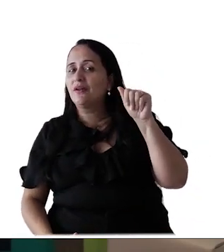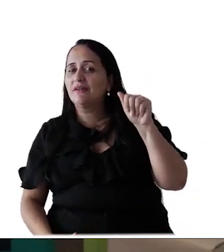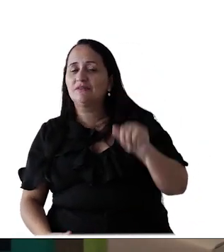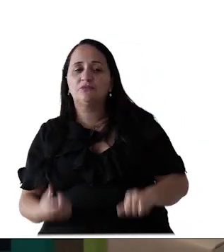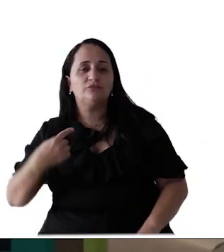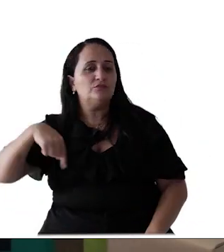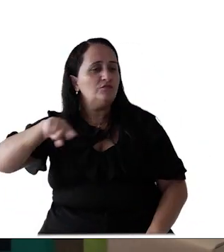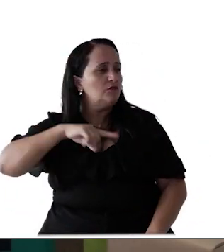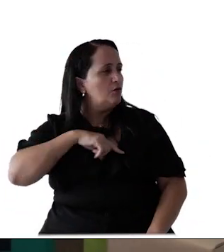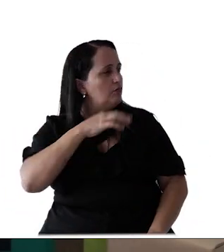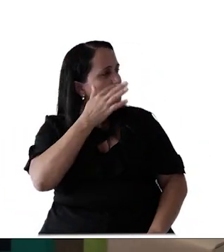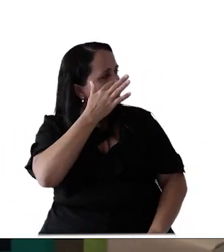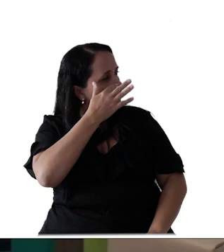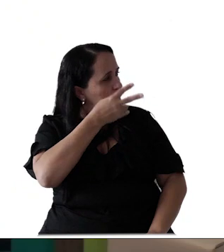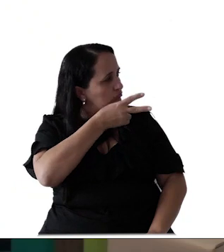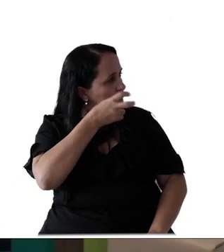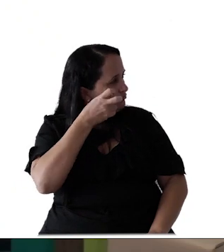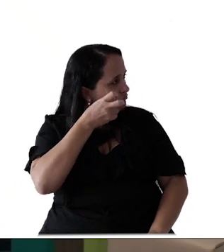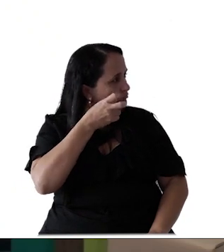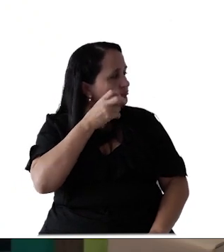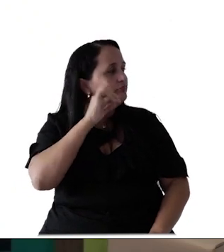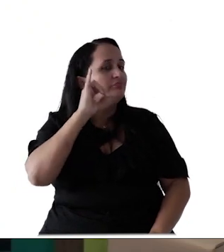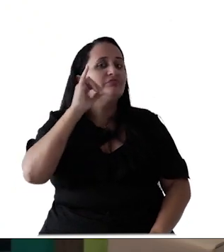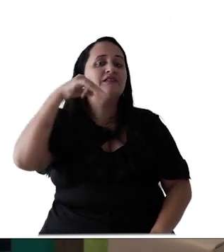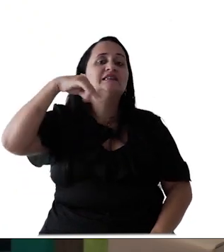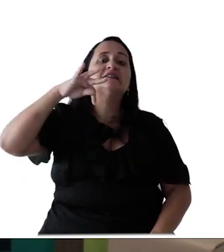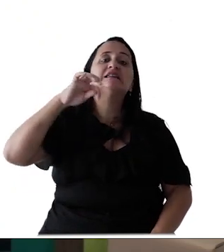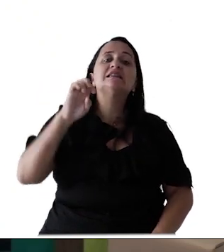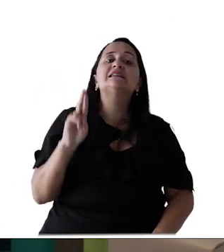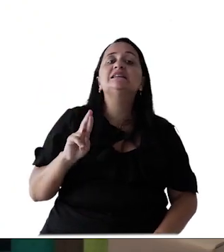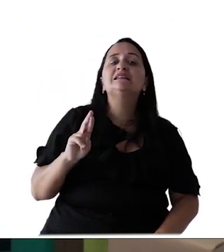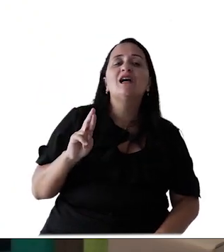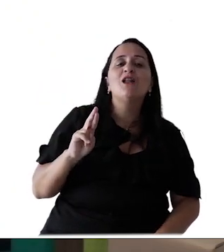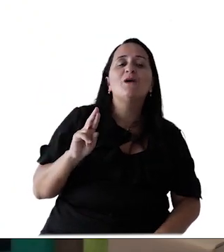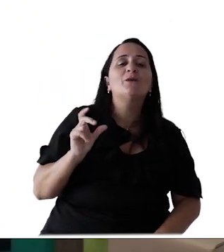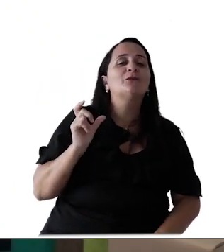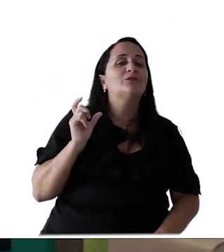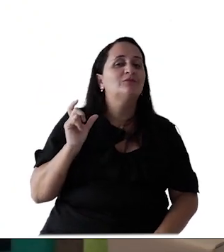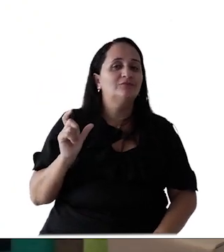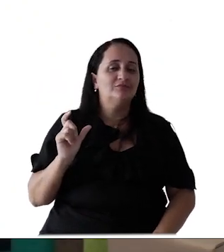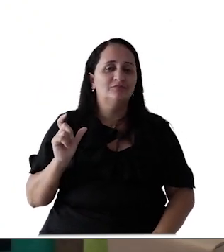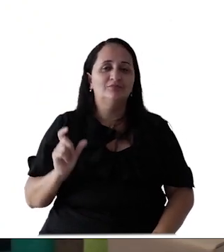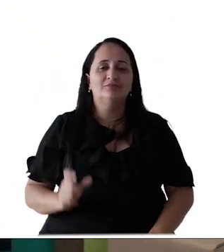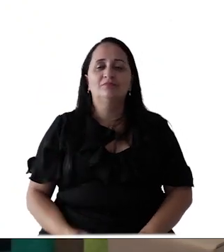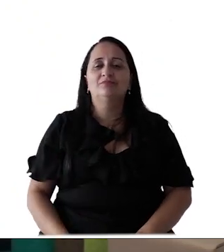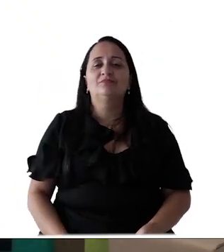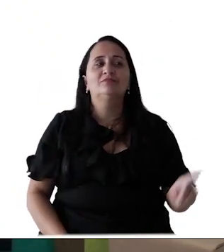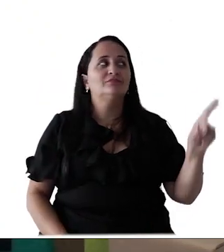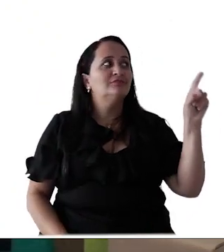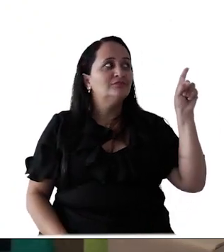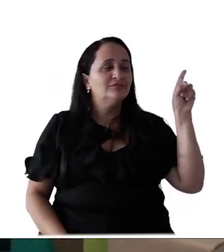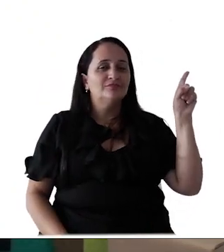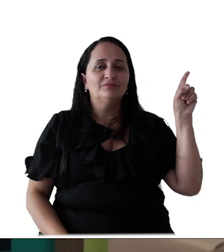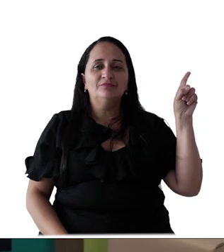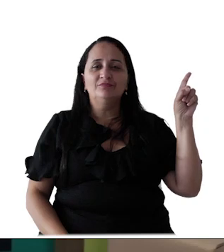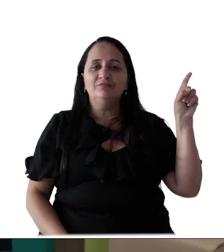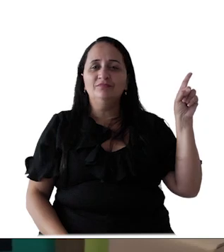os interlocutores dessa comunicação. Exatamente. Então, o locutor e